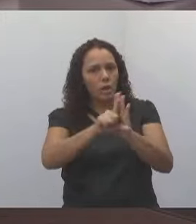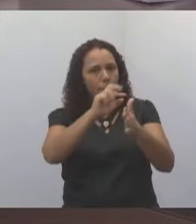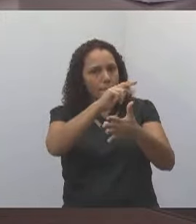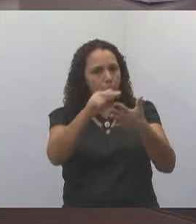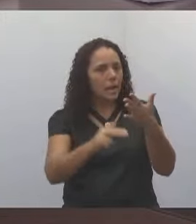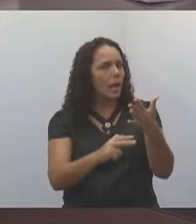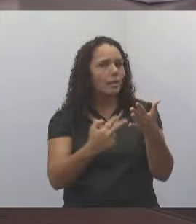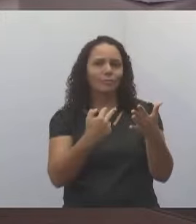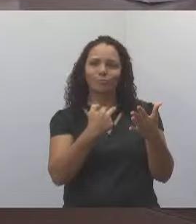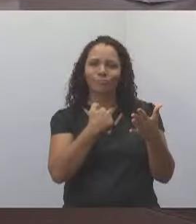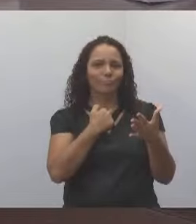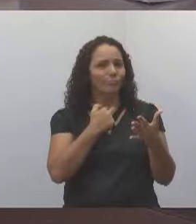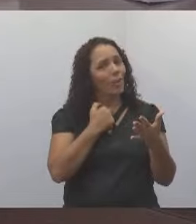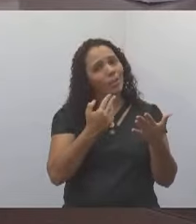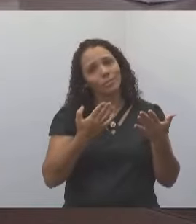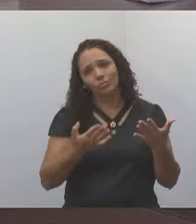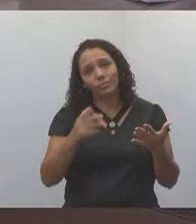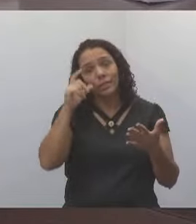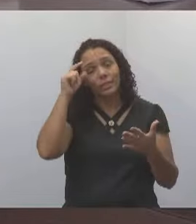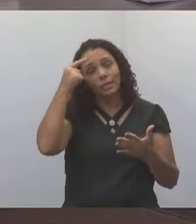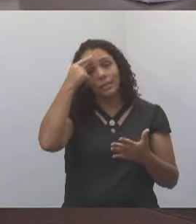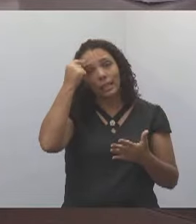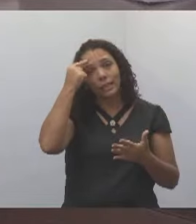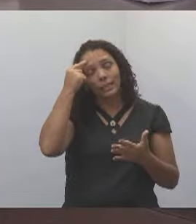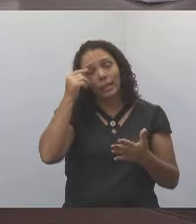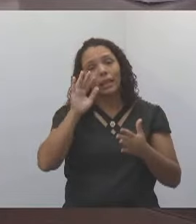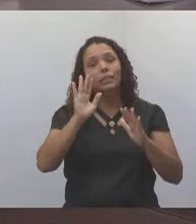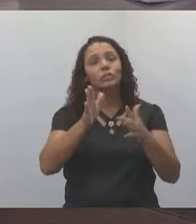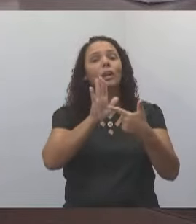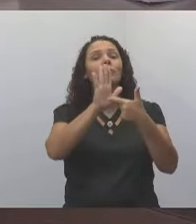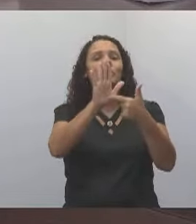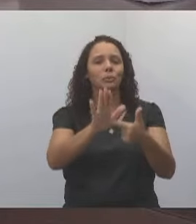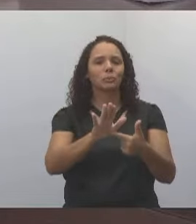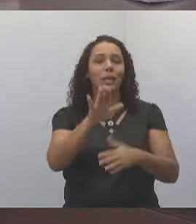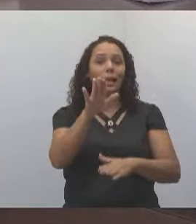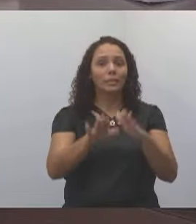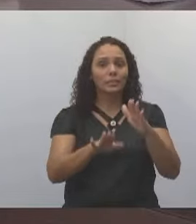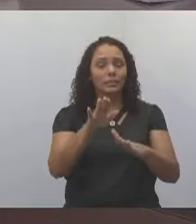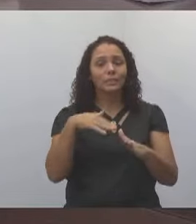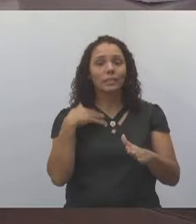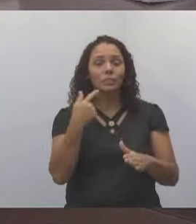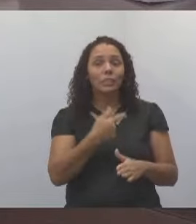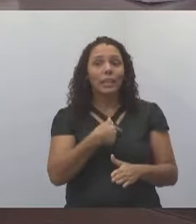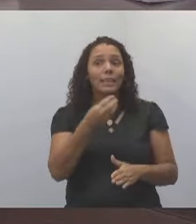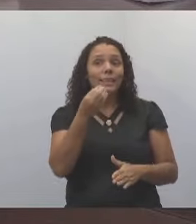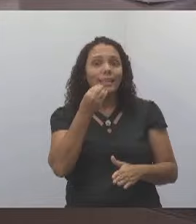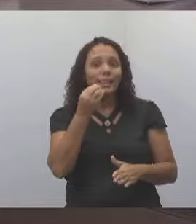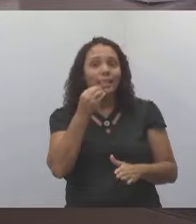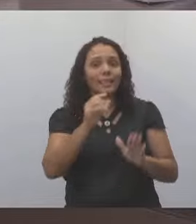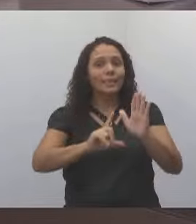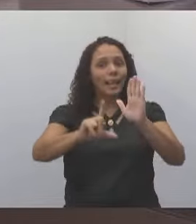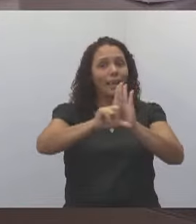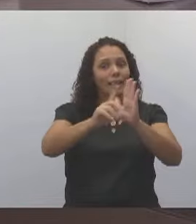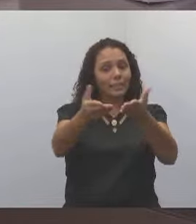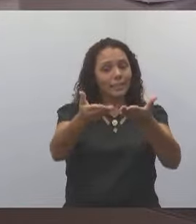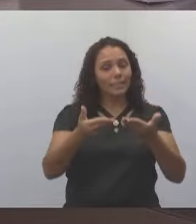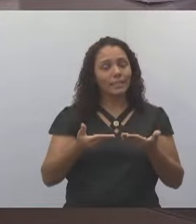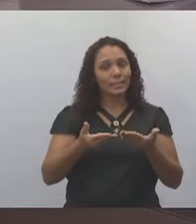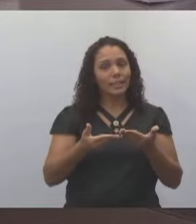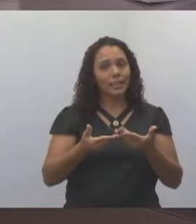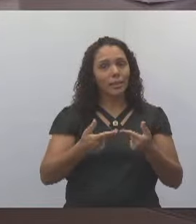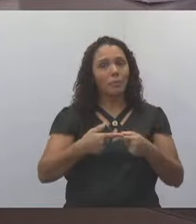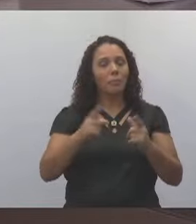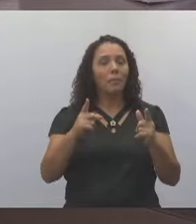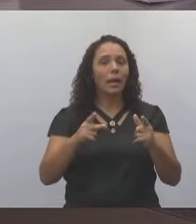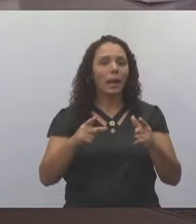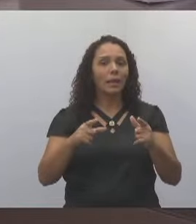uma observação. Às vezes a gente tem que tentar colocar uma lei aqui, mas isso não significa que essa lei é constitucional. Então,